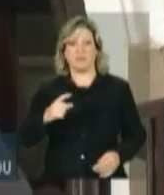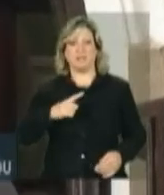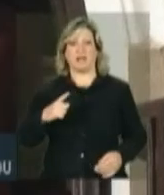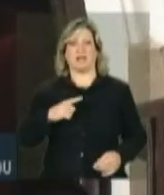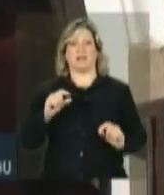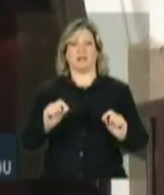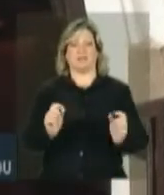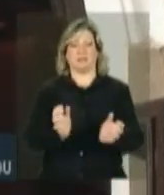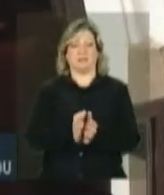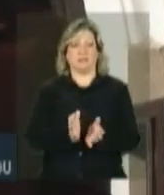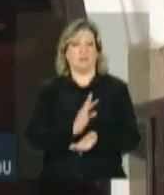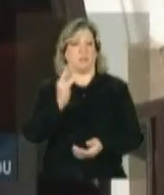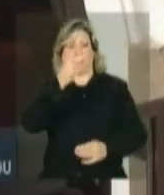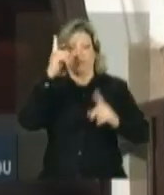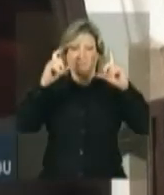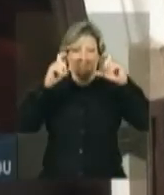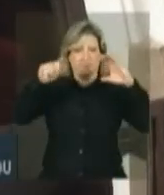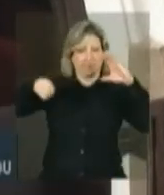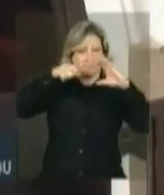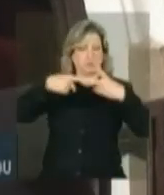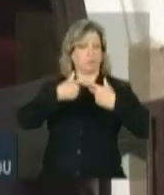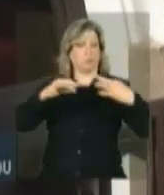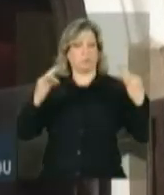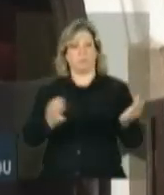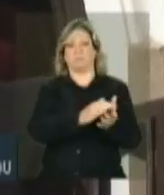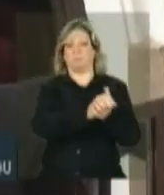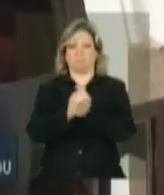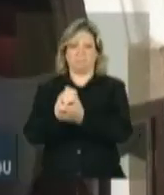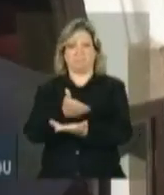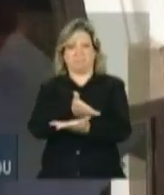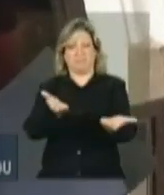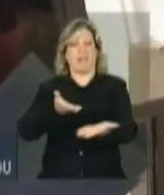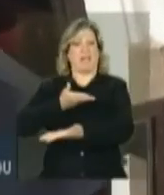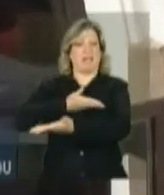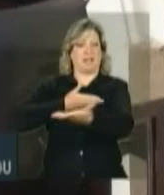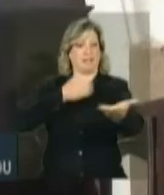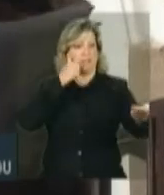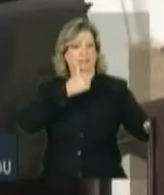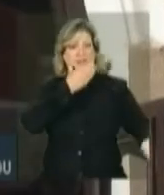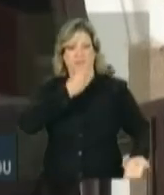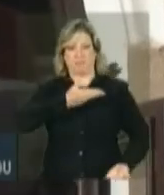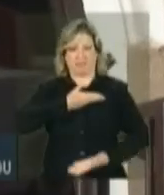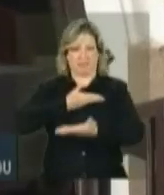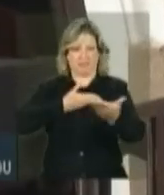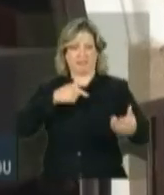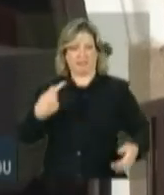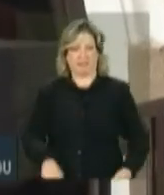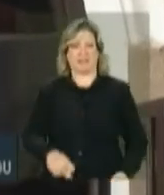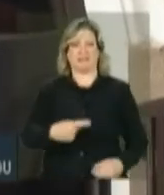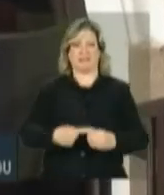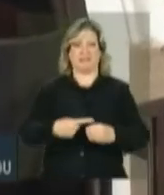cinegrafistas, queridos amigos e amigas de Gabrovo,